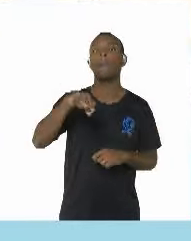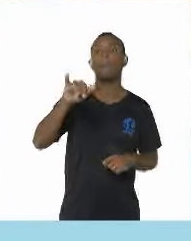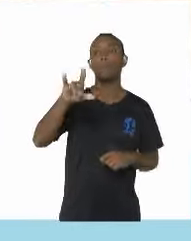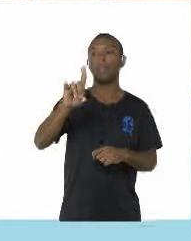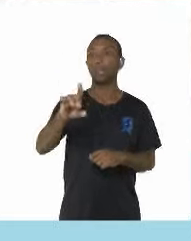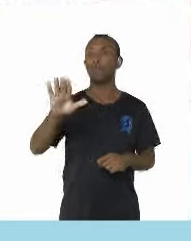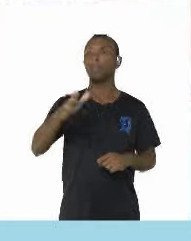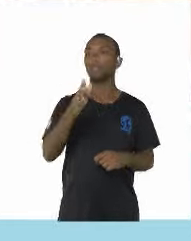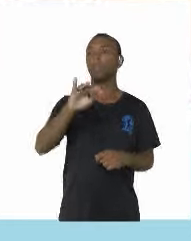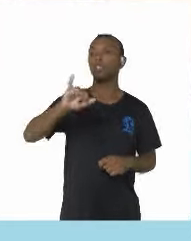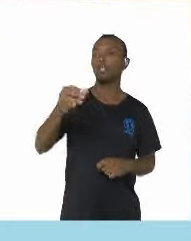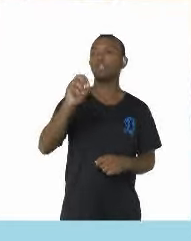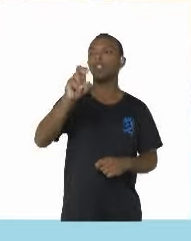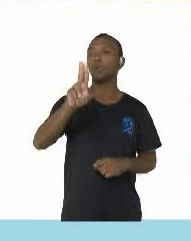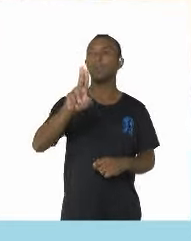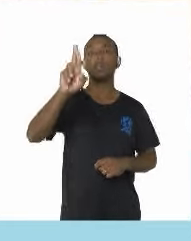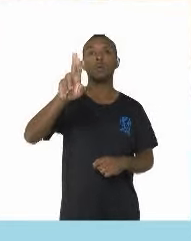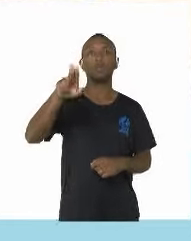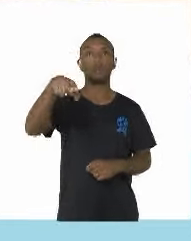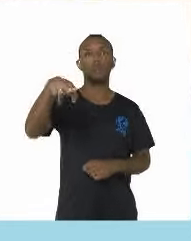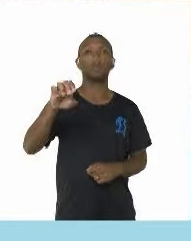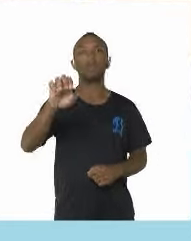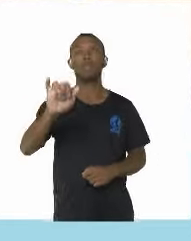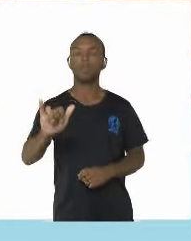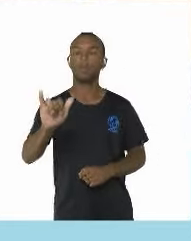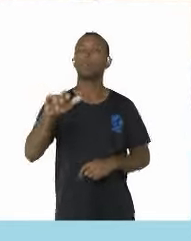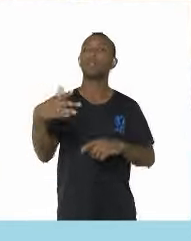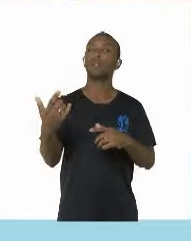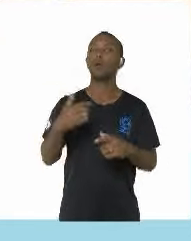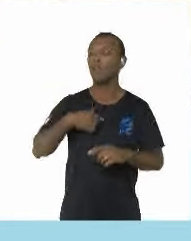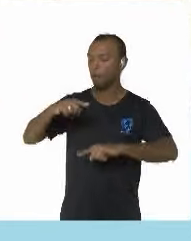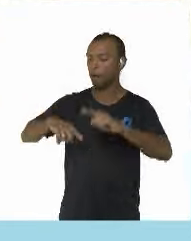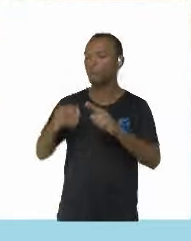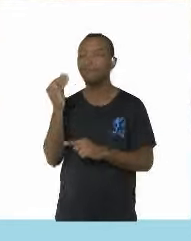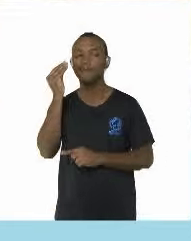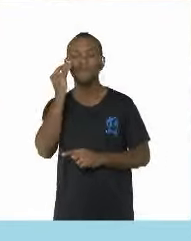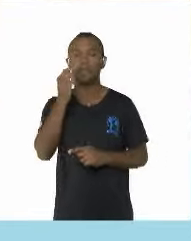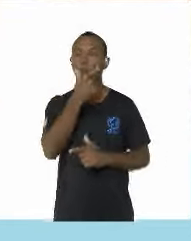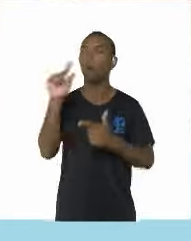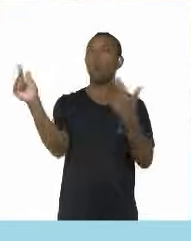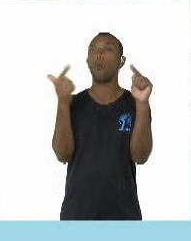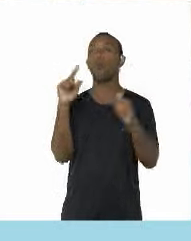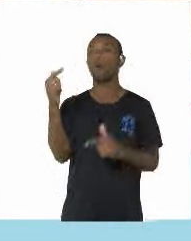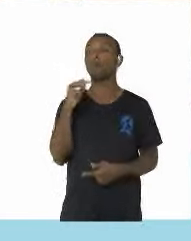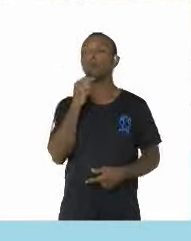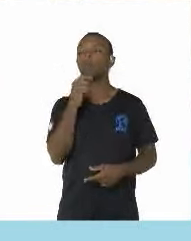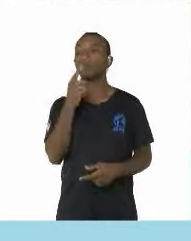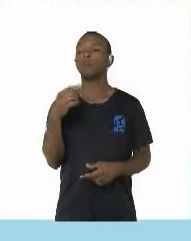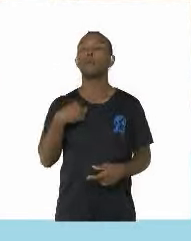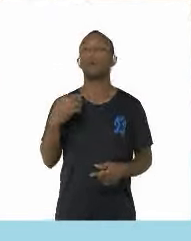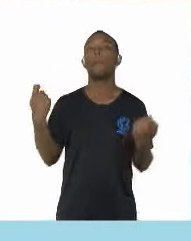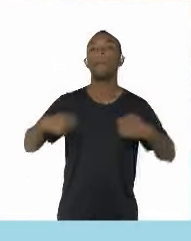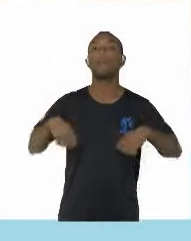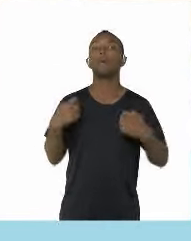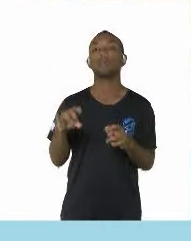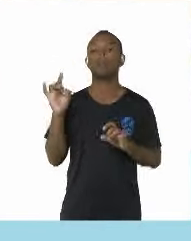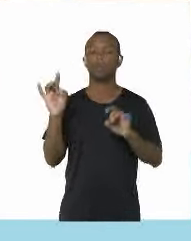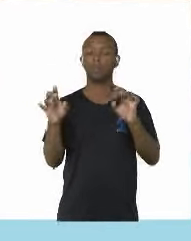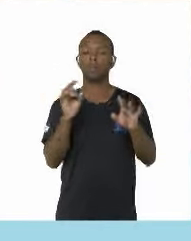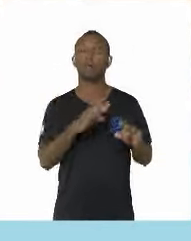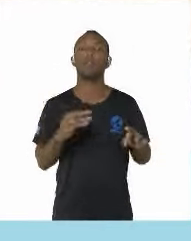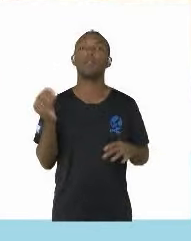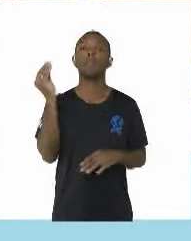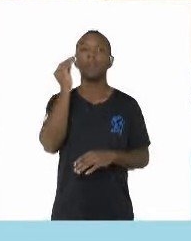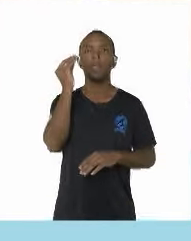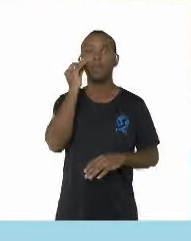ferramenta, nem experimentei. É, eu acho que todas as ferramentas têm suas peculiaridades. É importante a gente... Como com uma